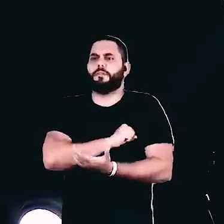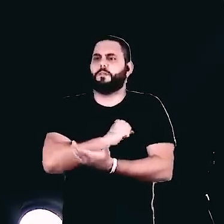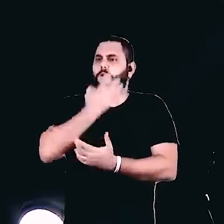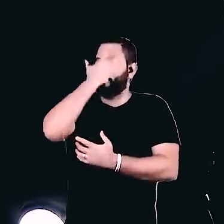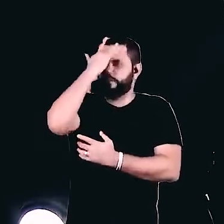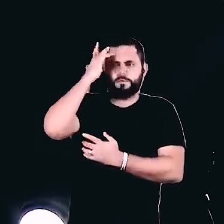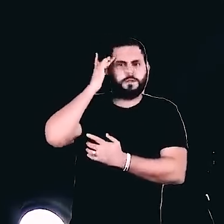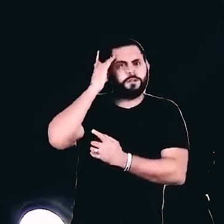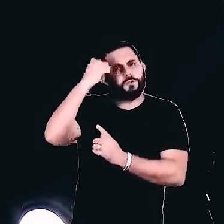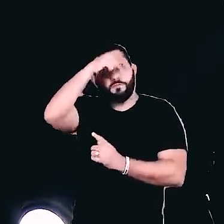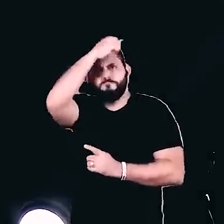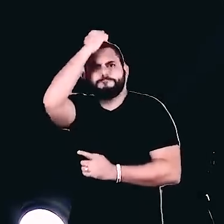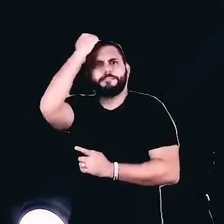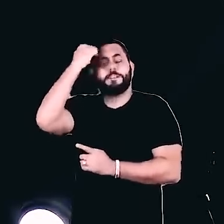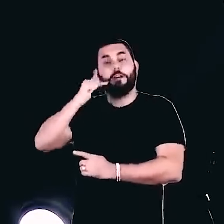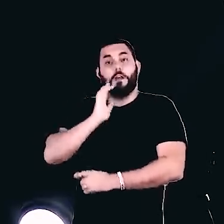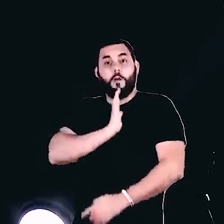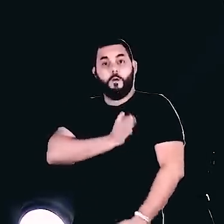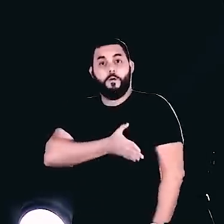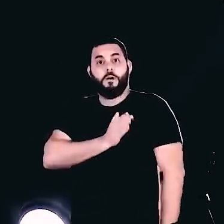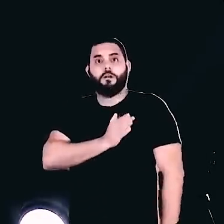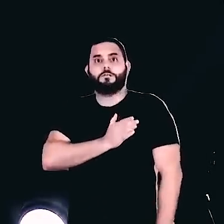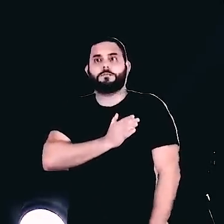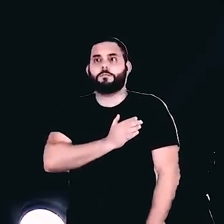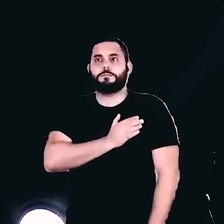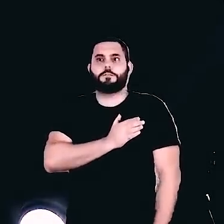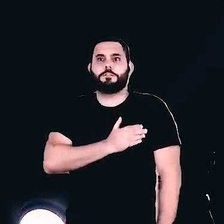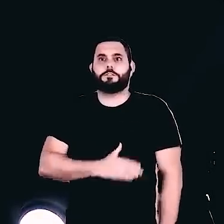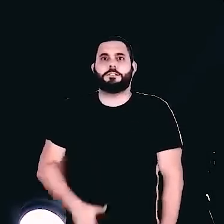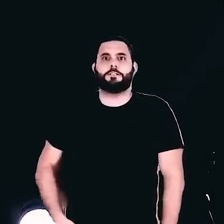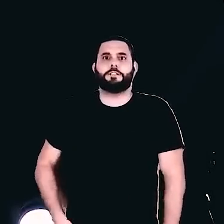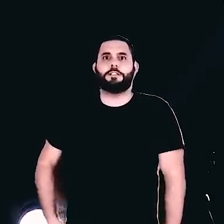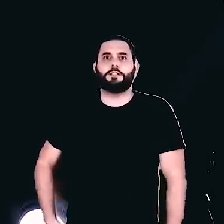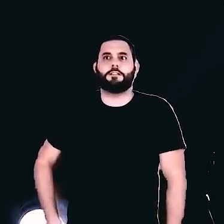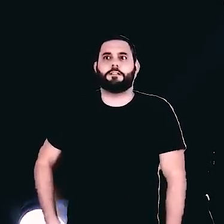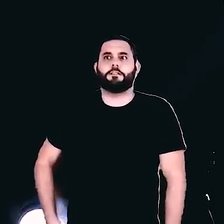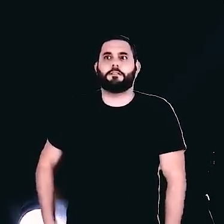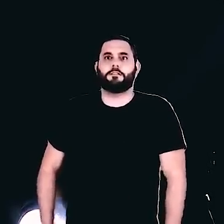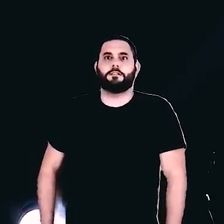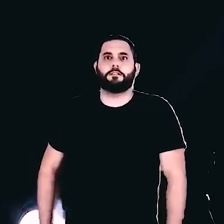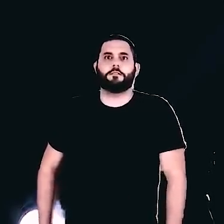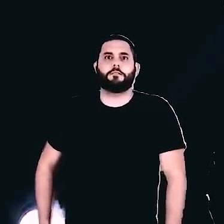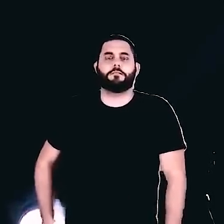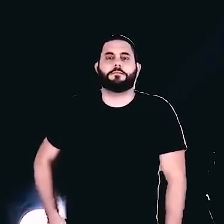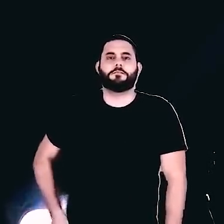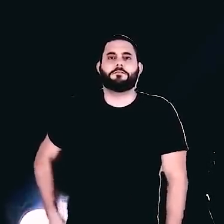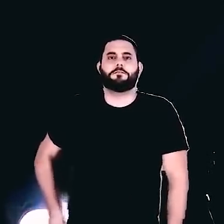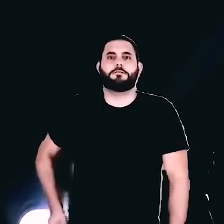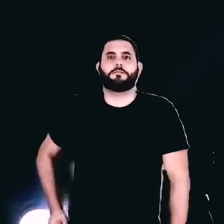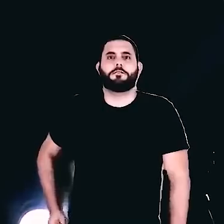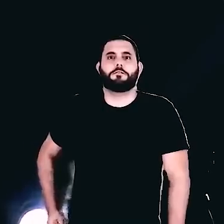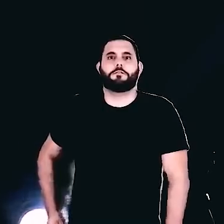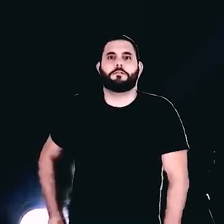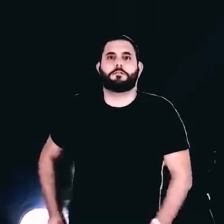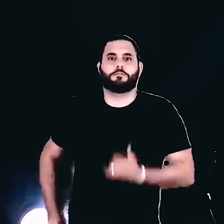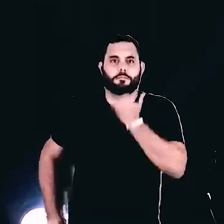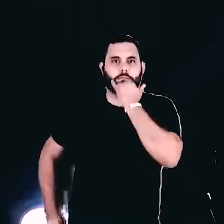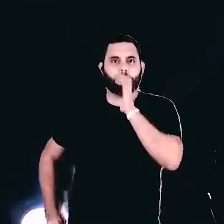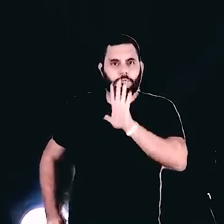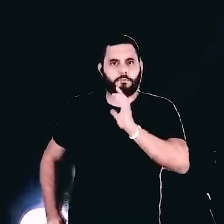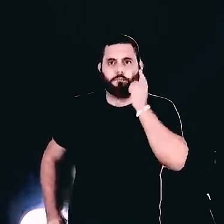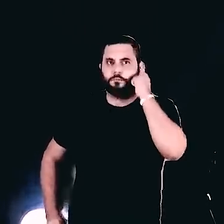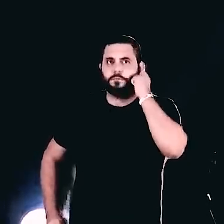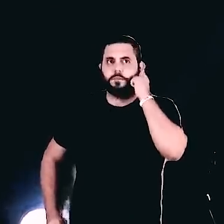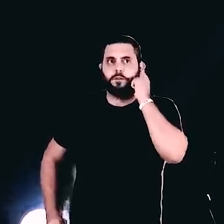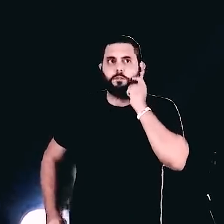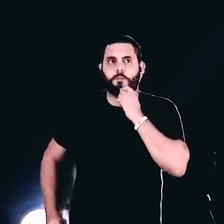santos, que o coração dos santos era reanimado por intermédio dele. Ou seja, ele era um grande homem de